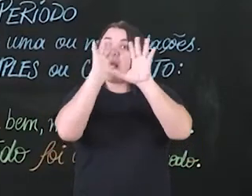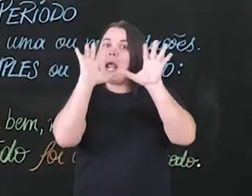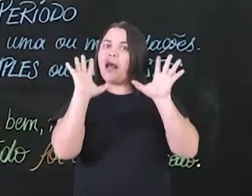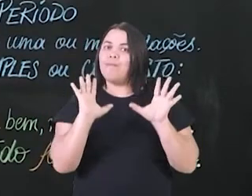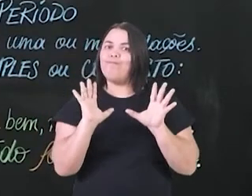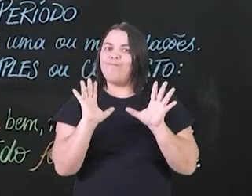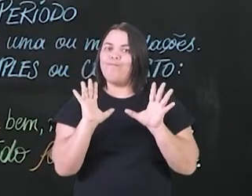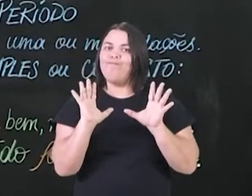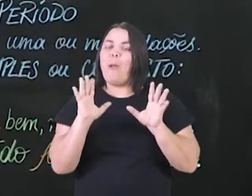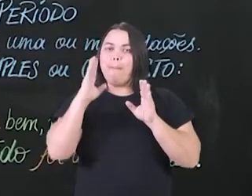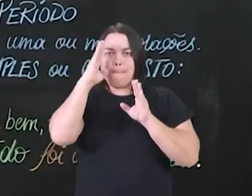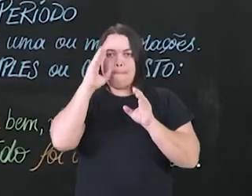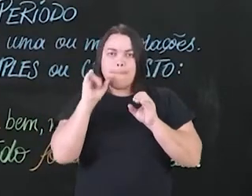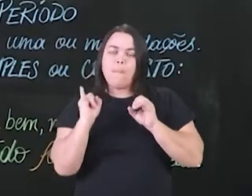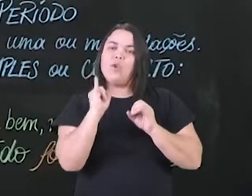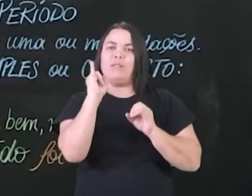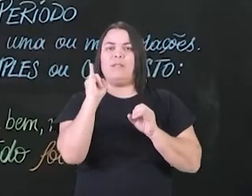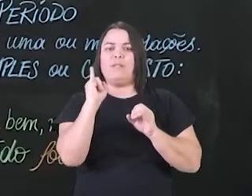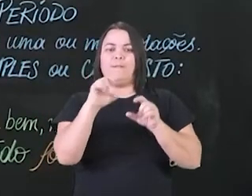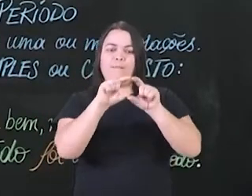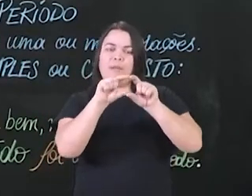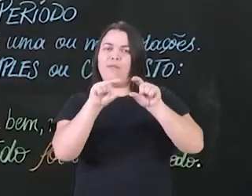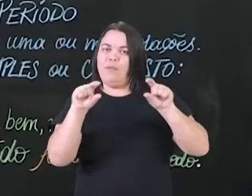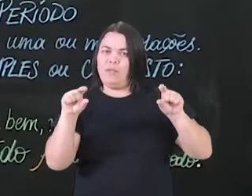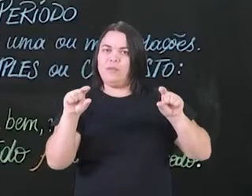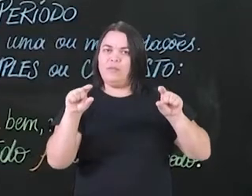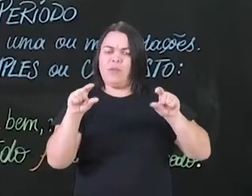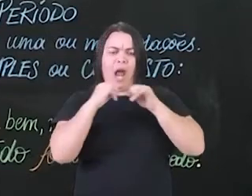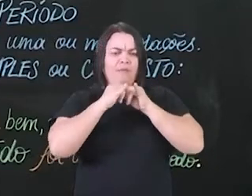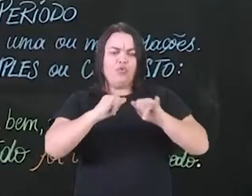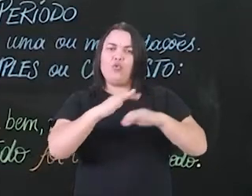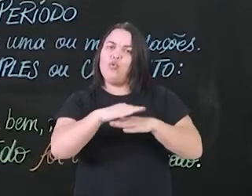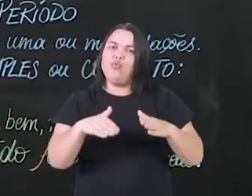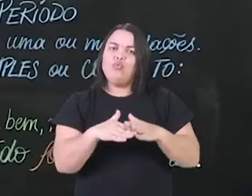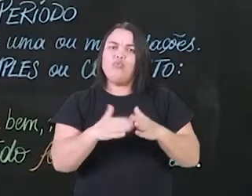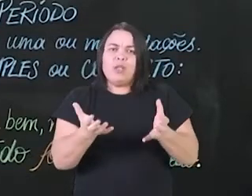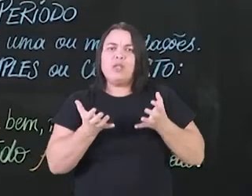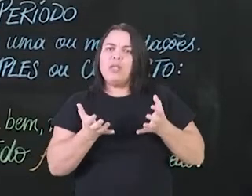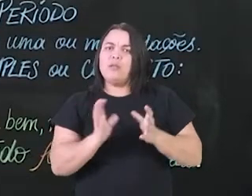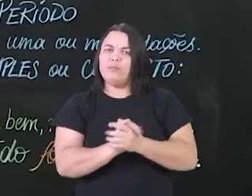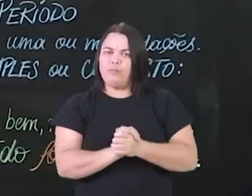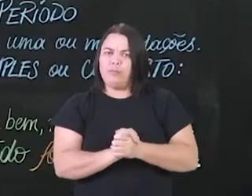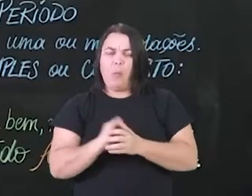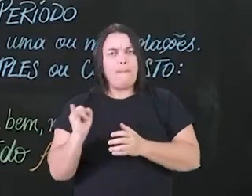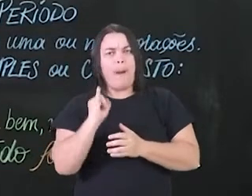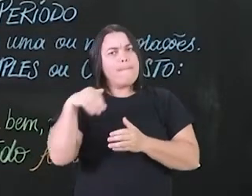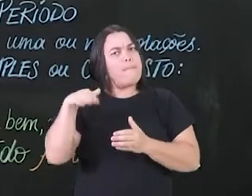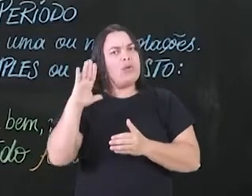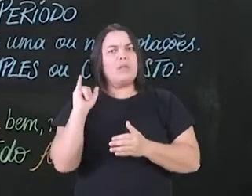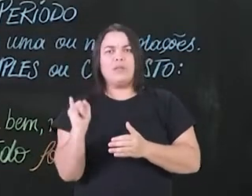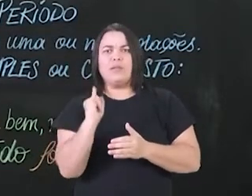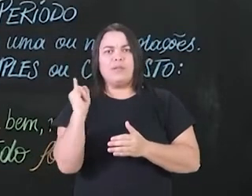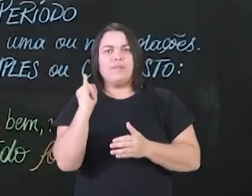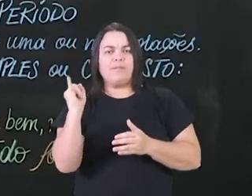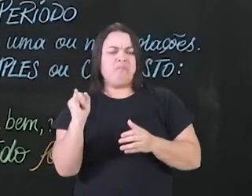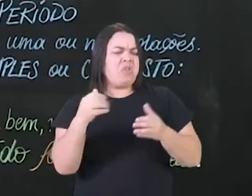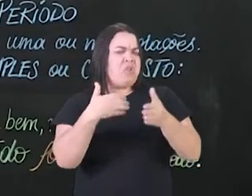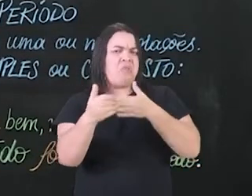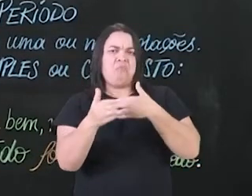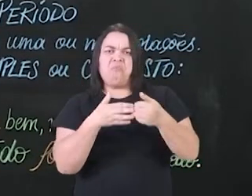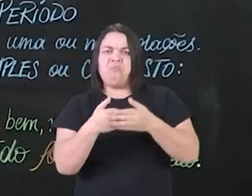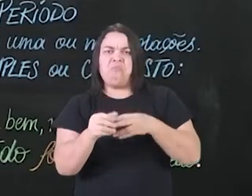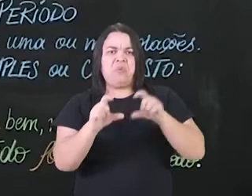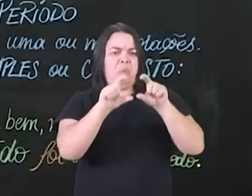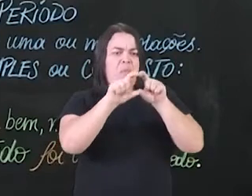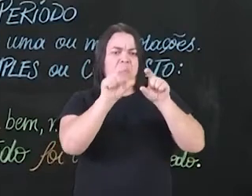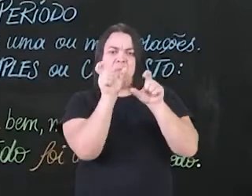é fundamental para uma frase. A frase tem que ter sentido completo. Essa é a questão mais importante. O número de palavras que vai compor uma